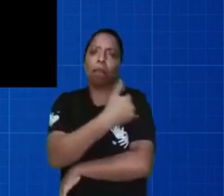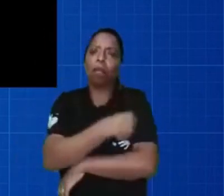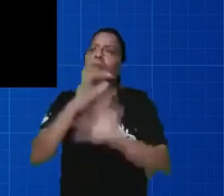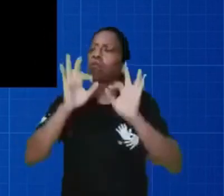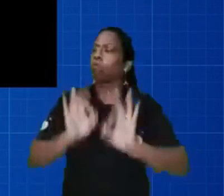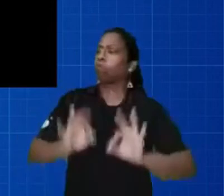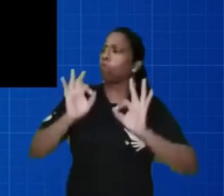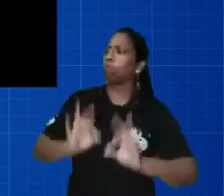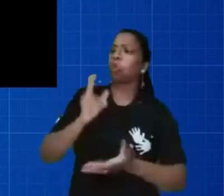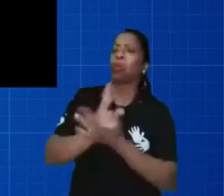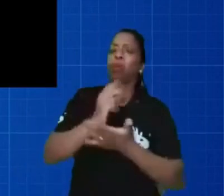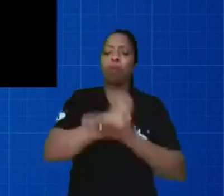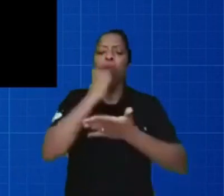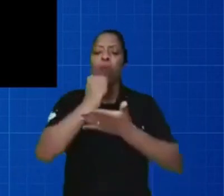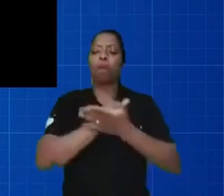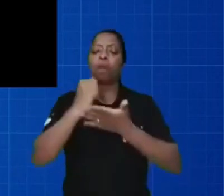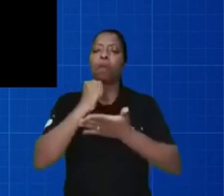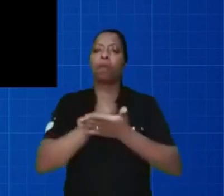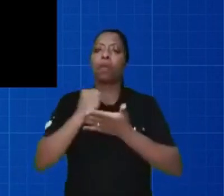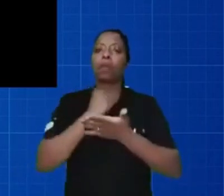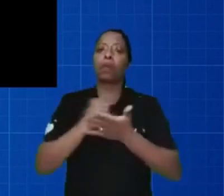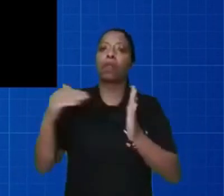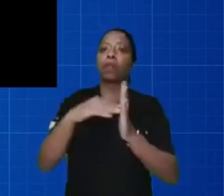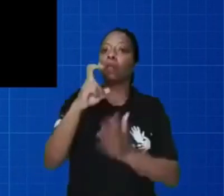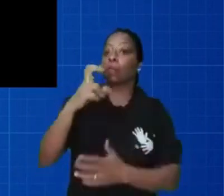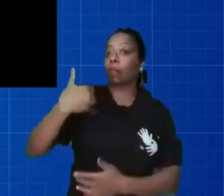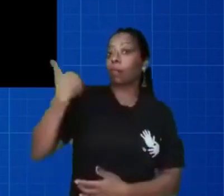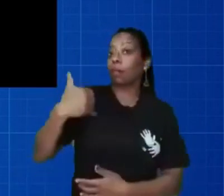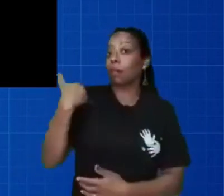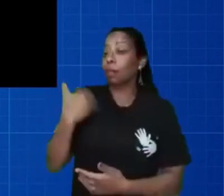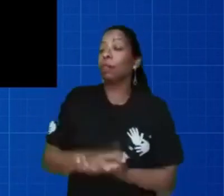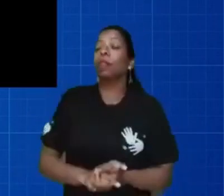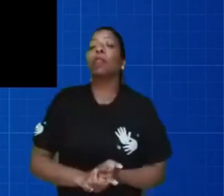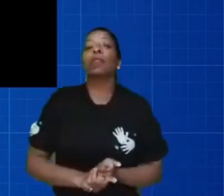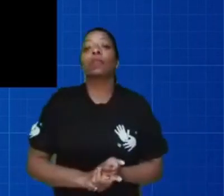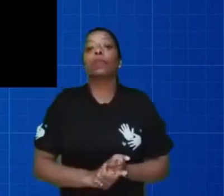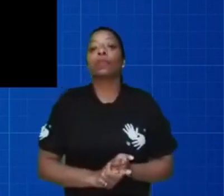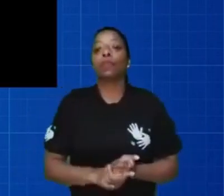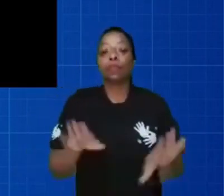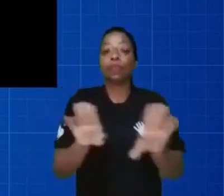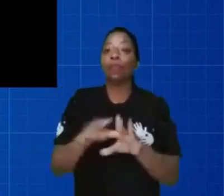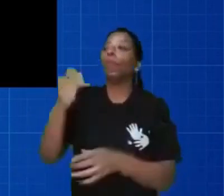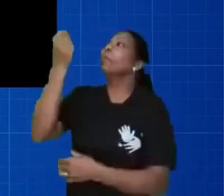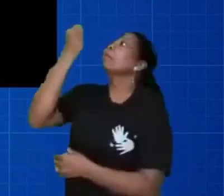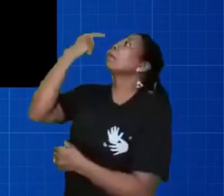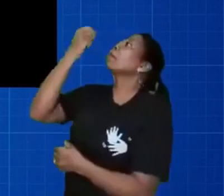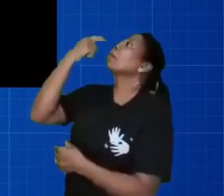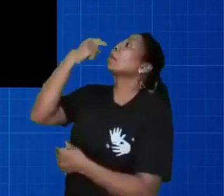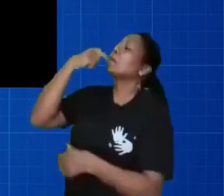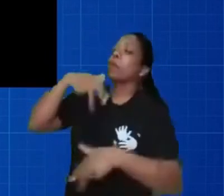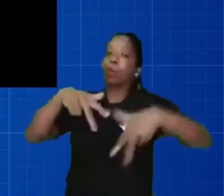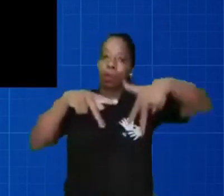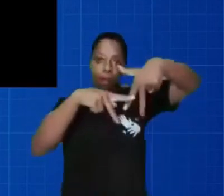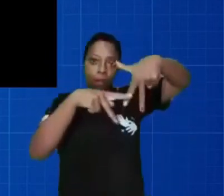um sucesso sempre as campanhas de vacinação. Mas as pessoas foram perdendo medo, não viam casos mais recentes, e a nossa